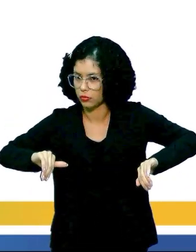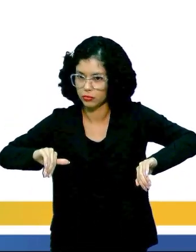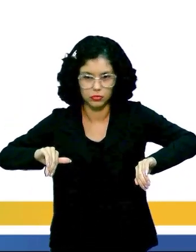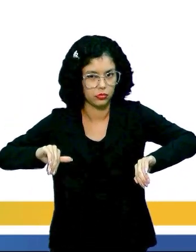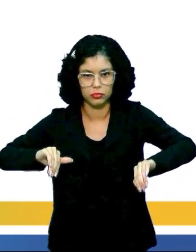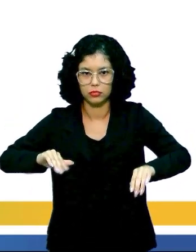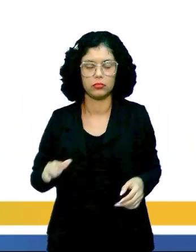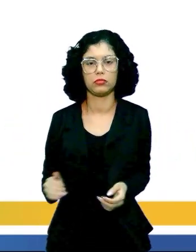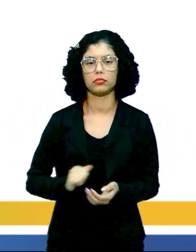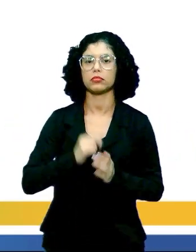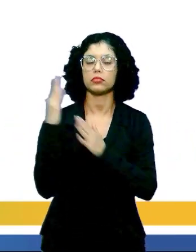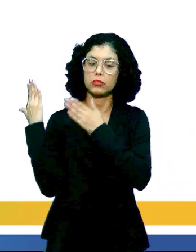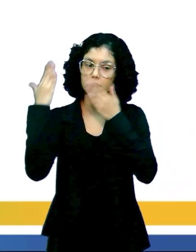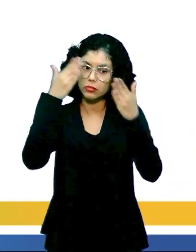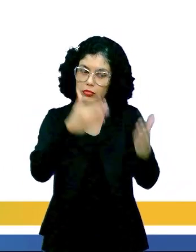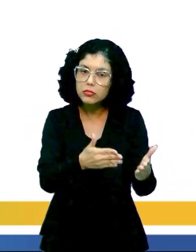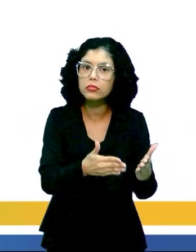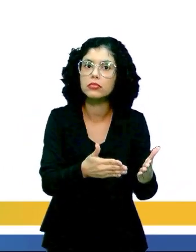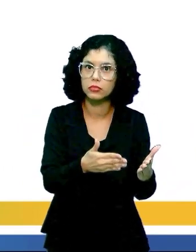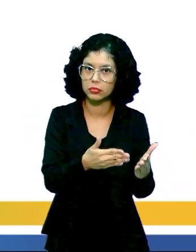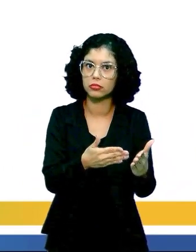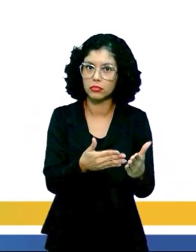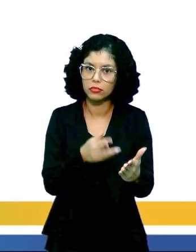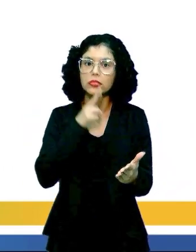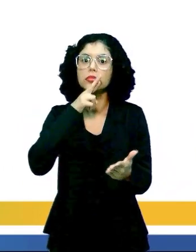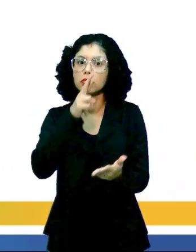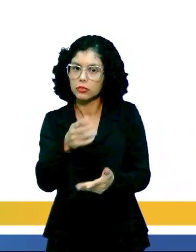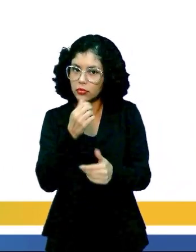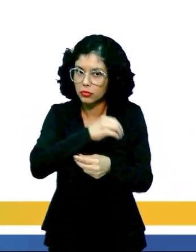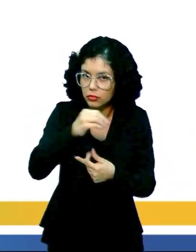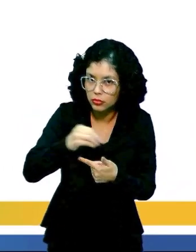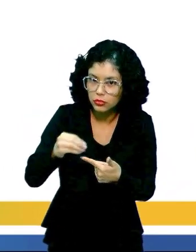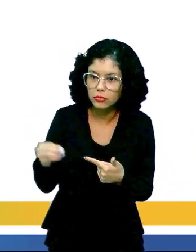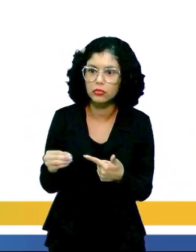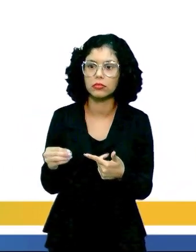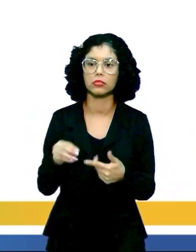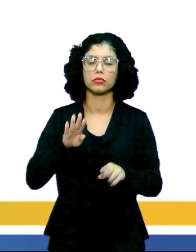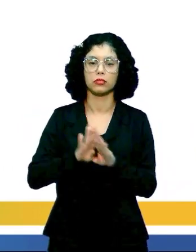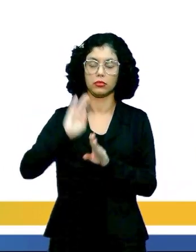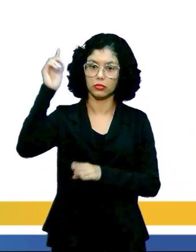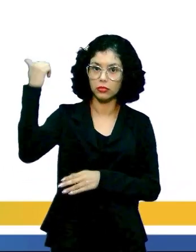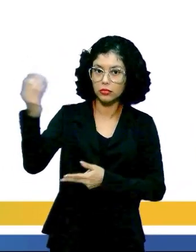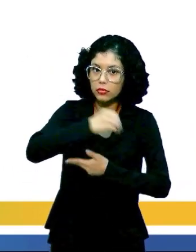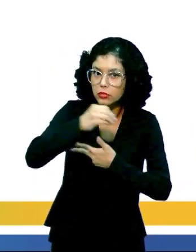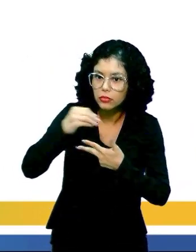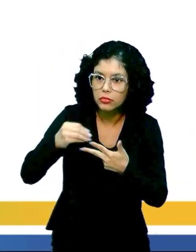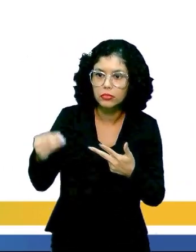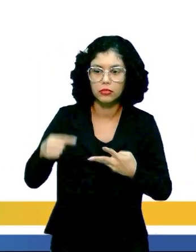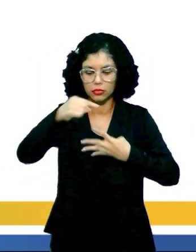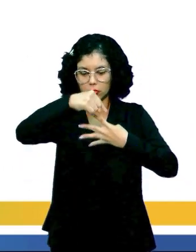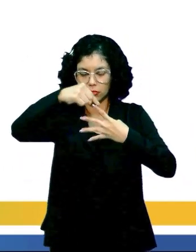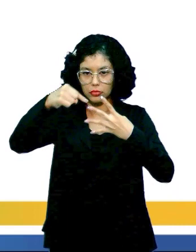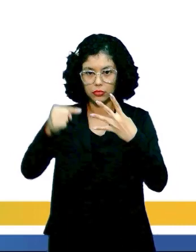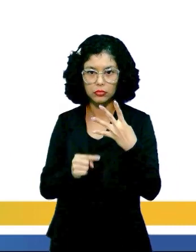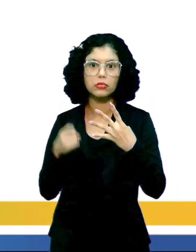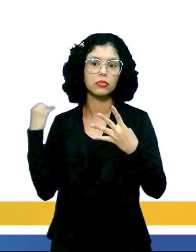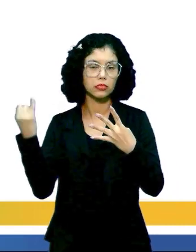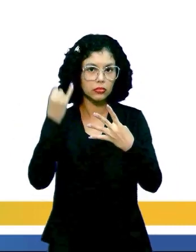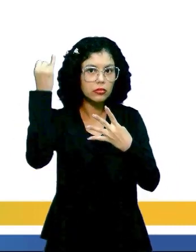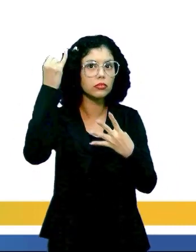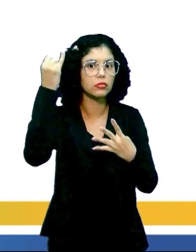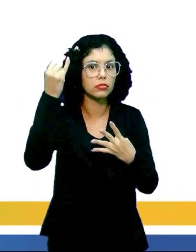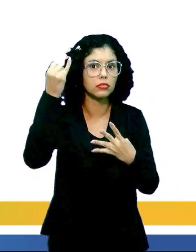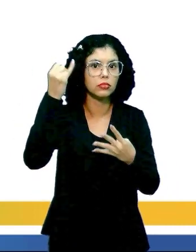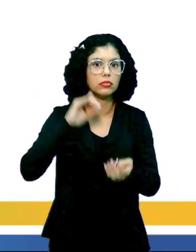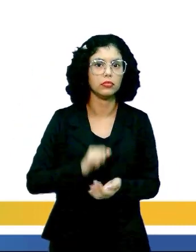as nossas aulas elas são direcionadas para resolver questões de Enem. Então, lá nas questões do Enem, quatro palavras-chave definem o